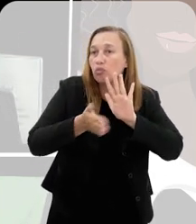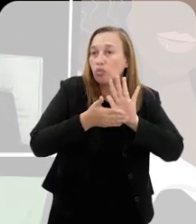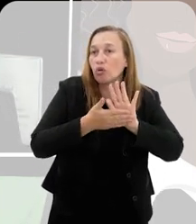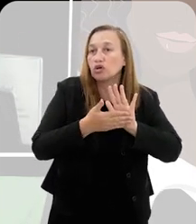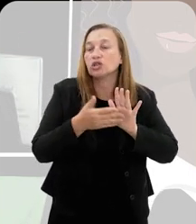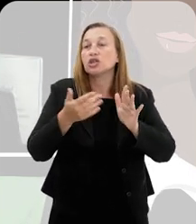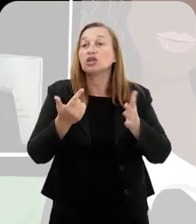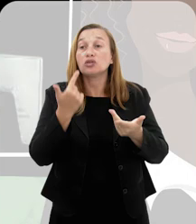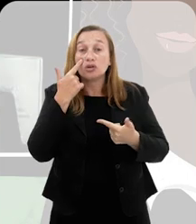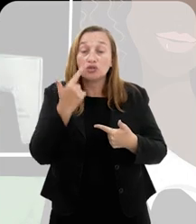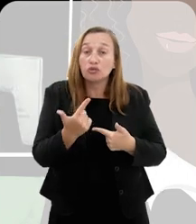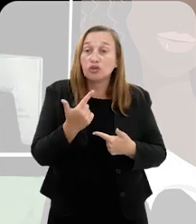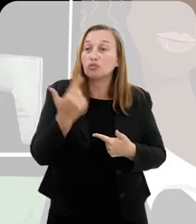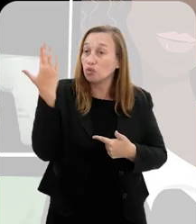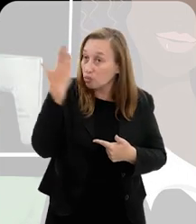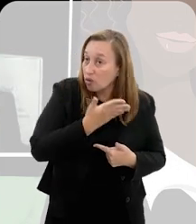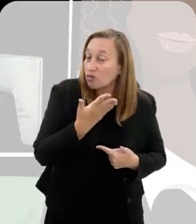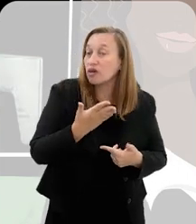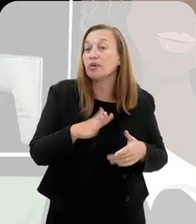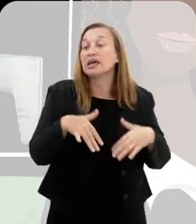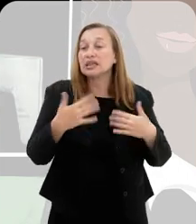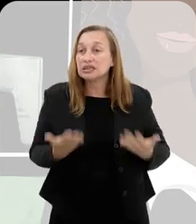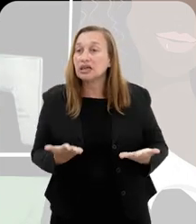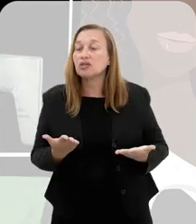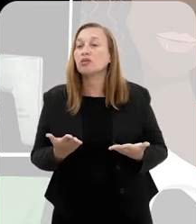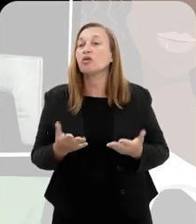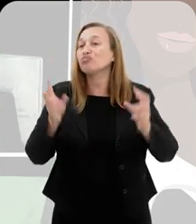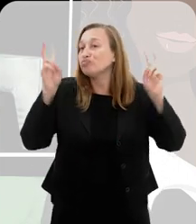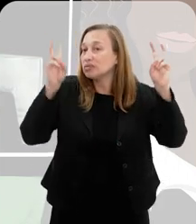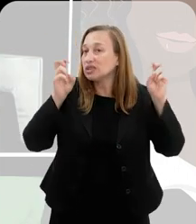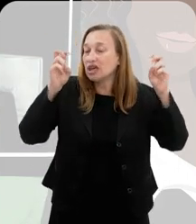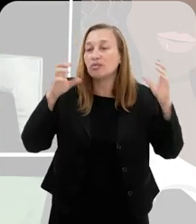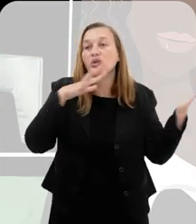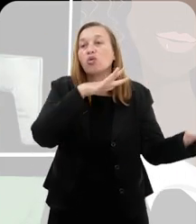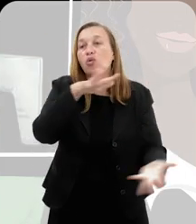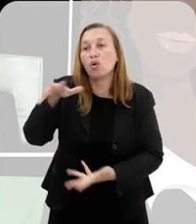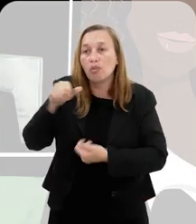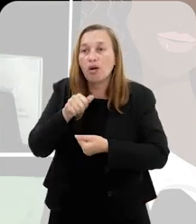sobre a proposta do estatuto, e nós constatamos isso. Então, assim,